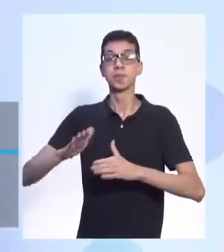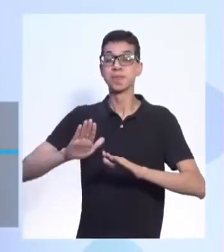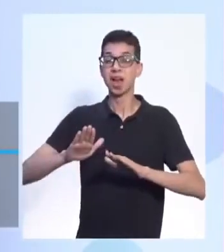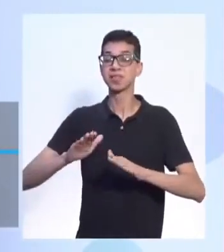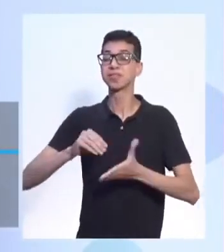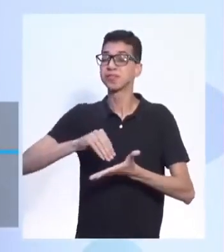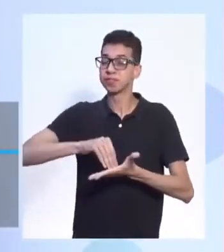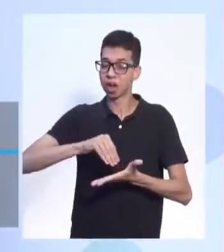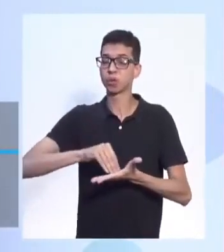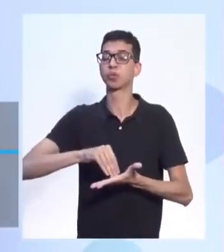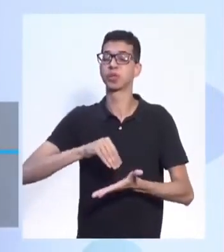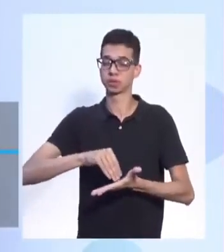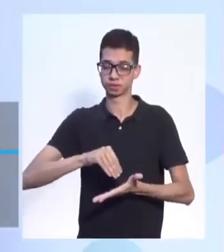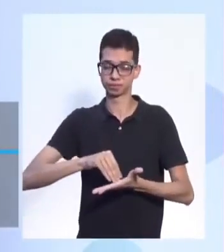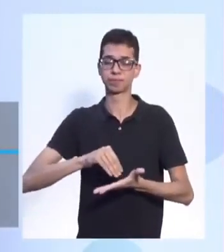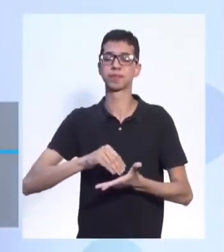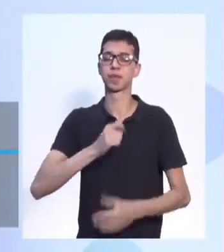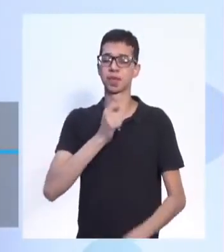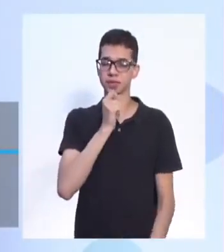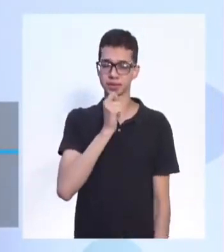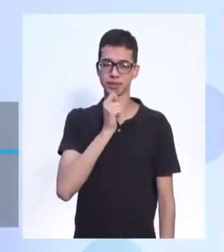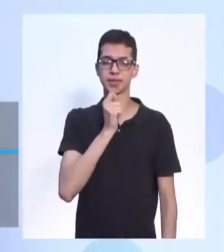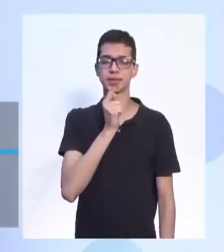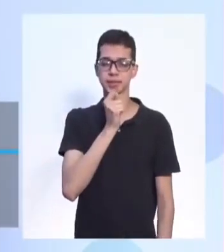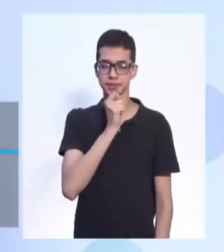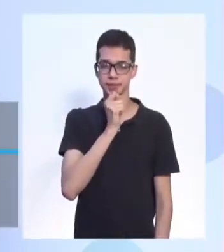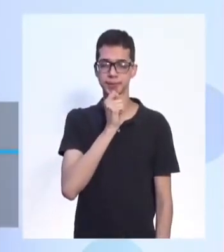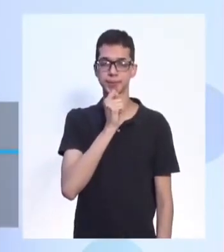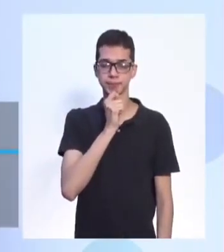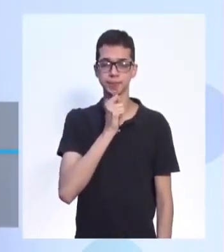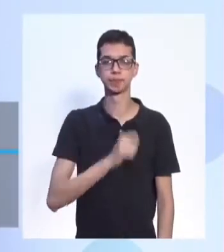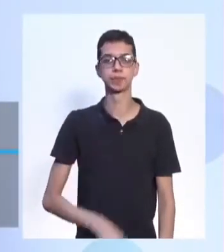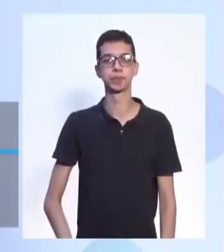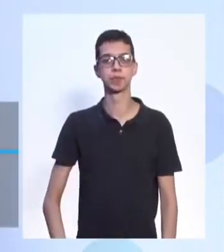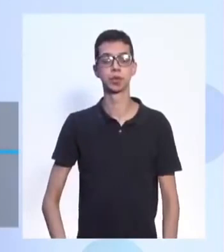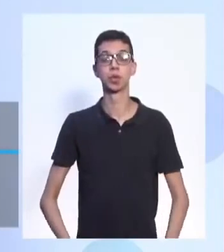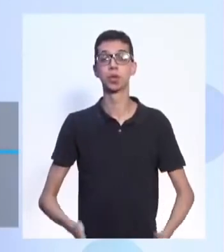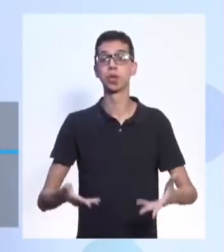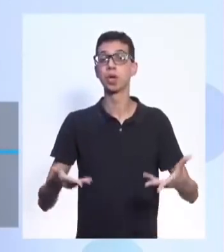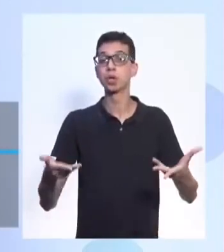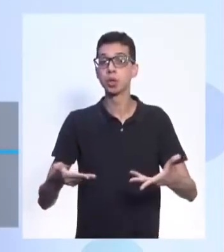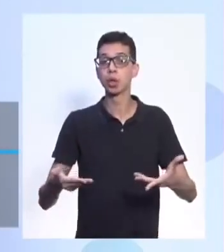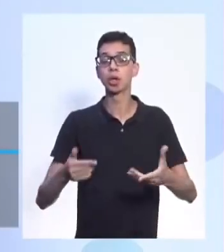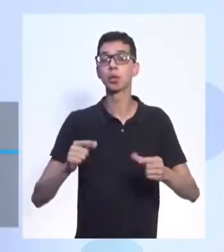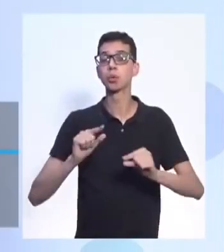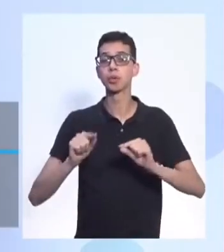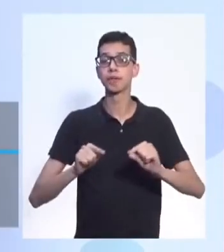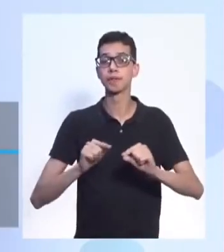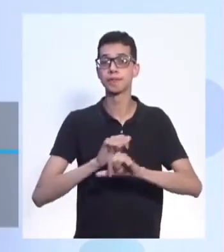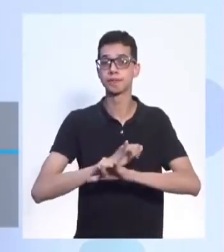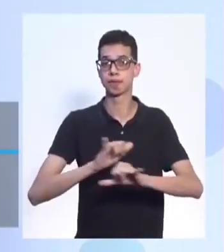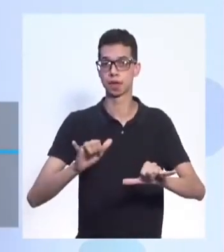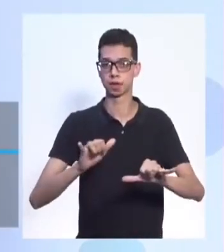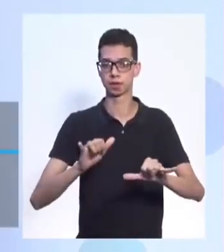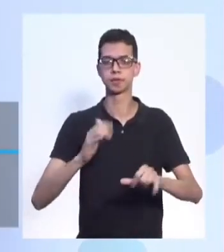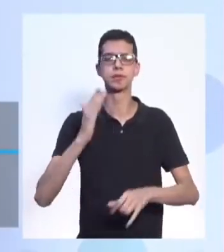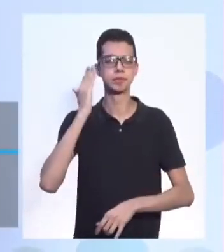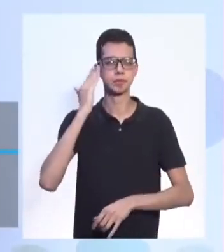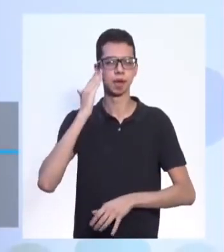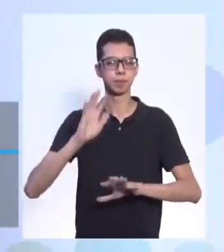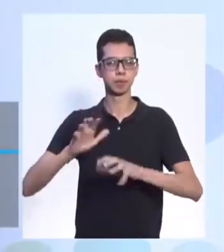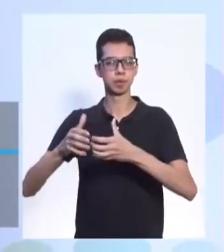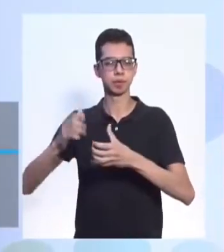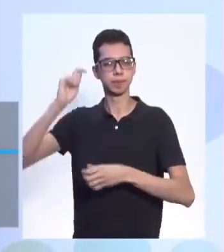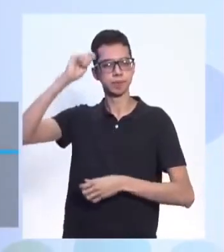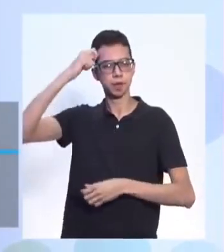tá? Então, o que a gente quer colocar para vocês aqui é, quando a gente fala do movimento negro no Brasil, a gente